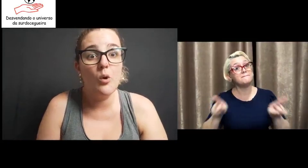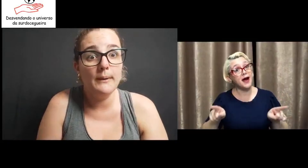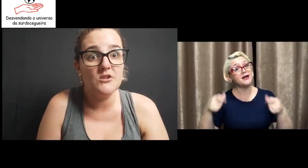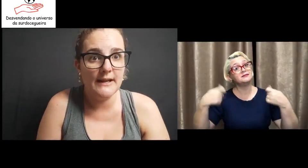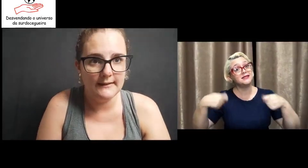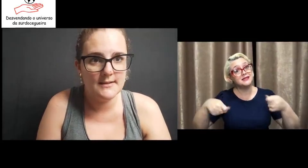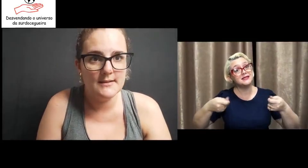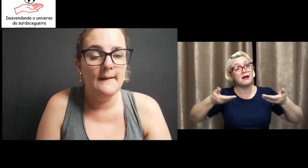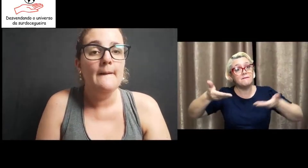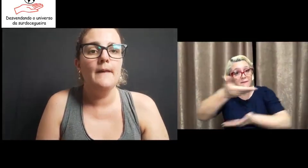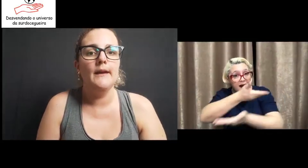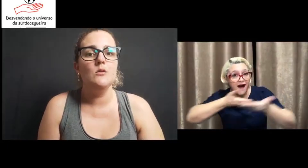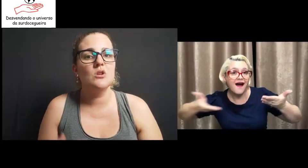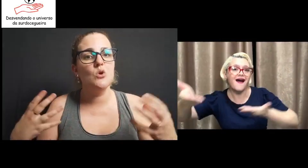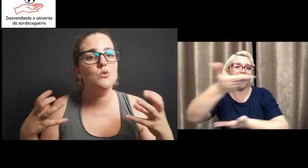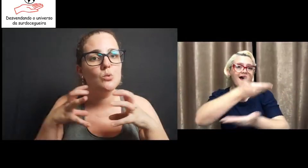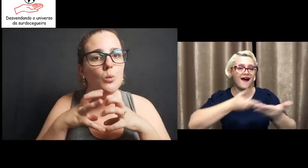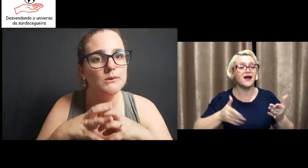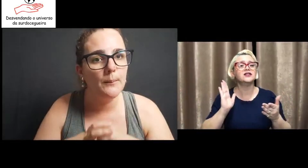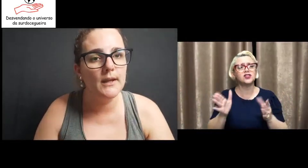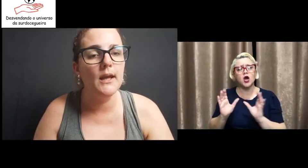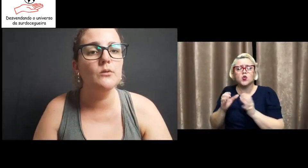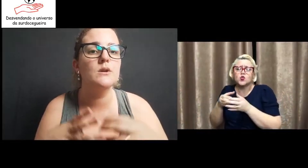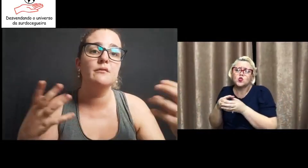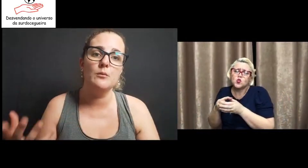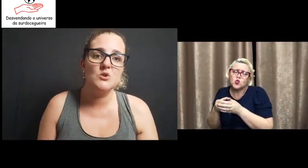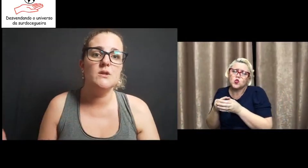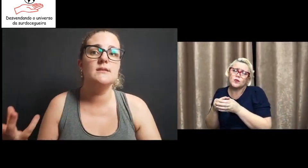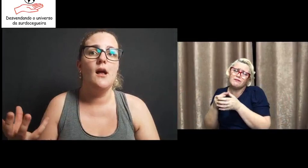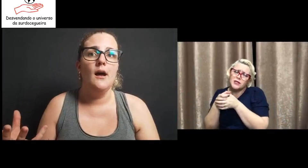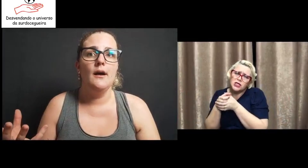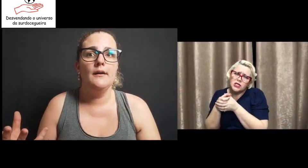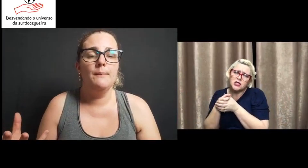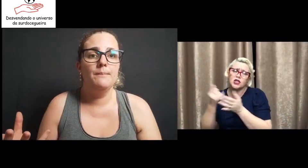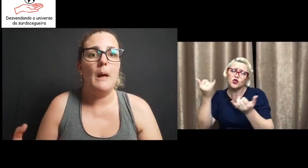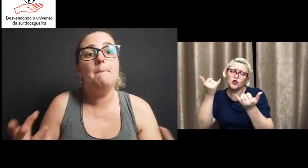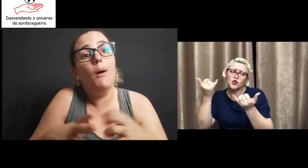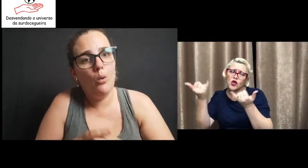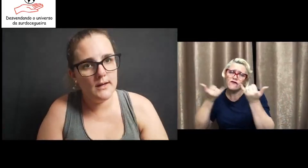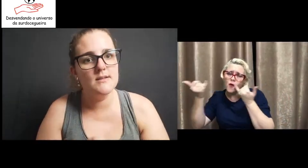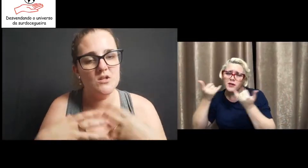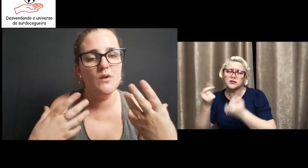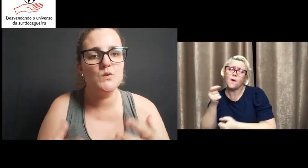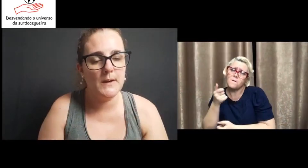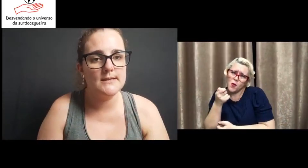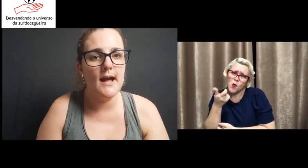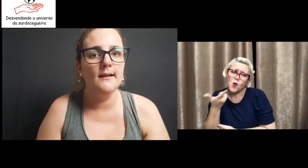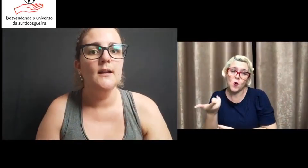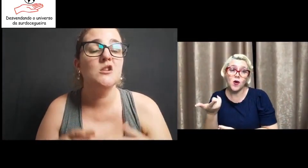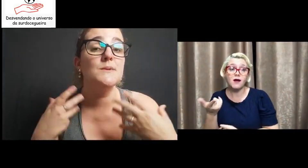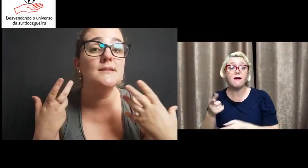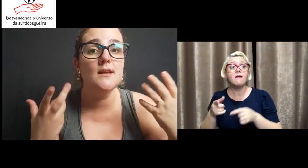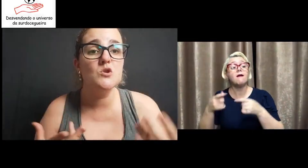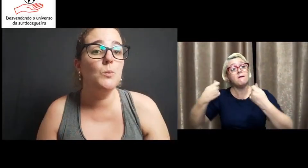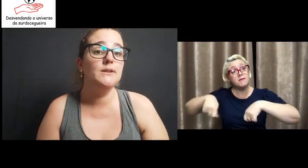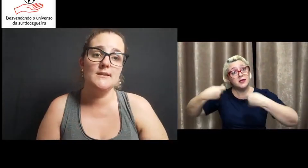ser compartilhadas, né? Então, já somos um grupo tão pequeno, com as informações poucas, se nós formos pensar,